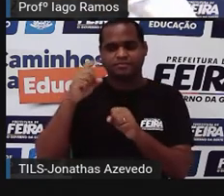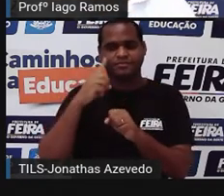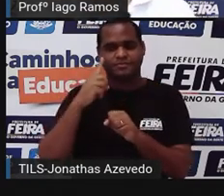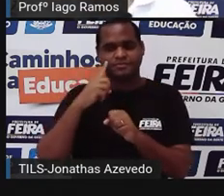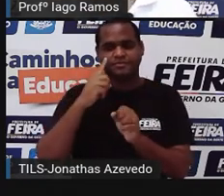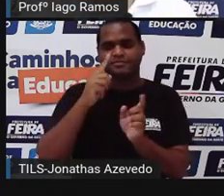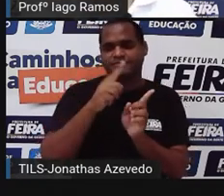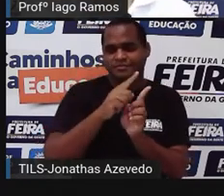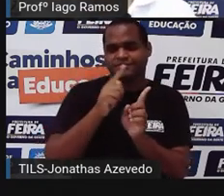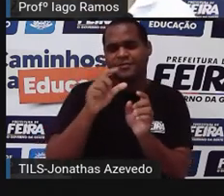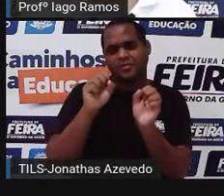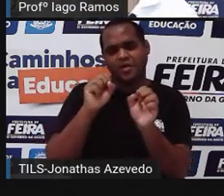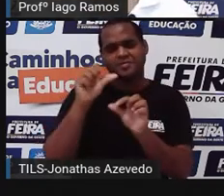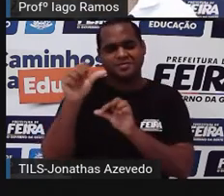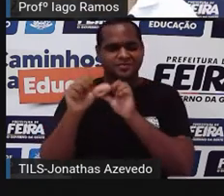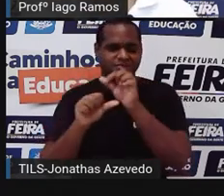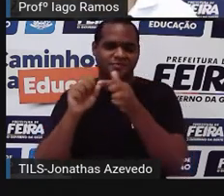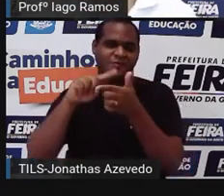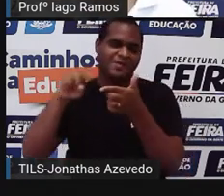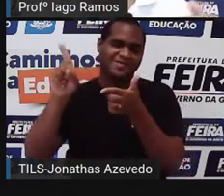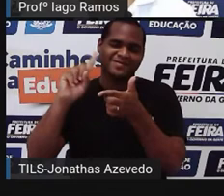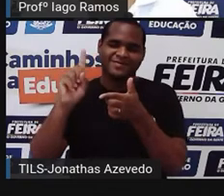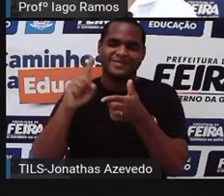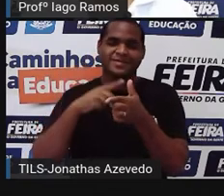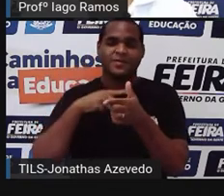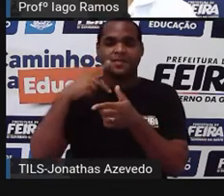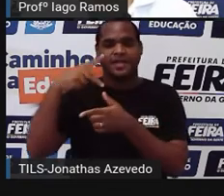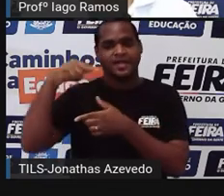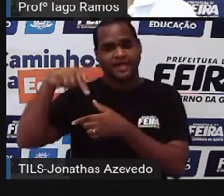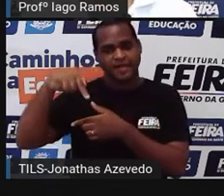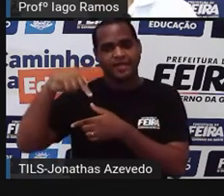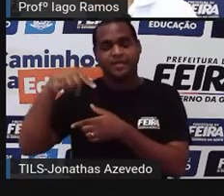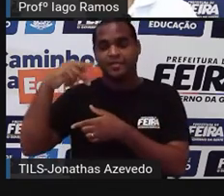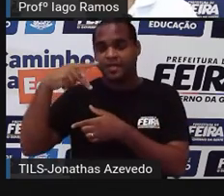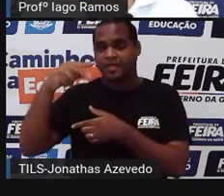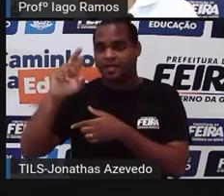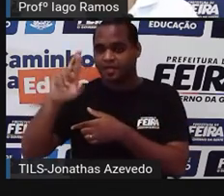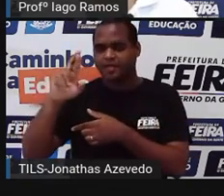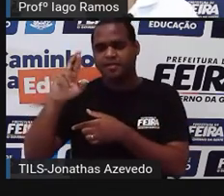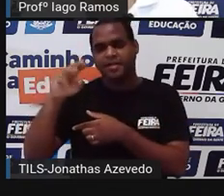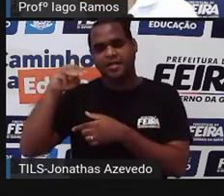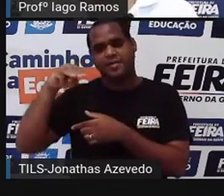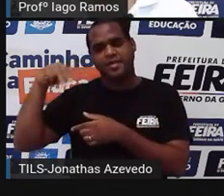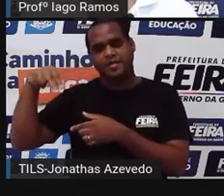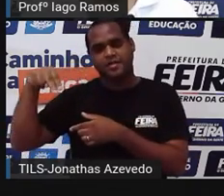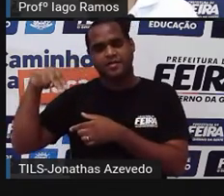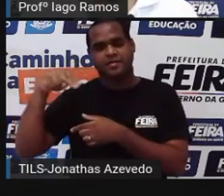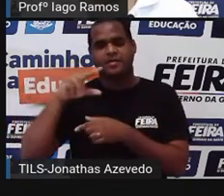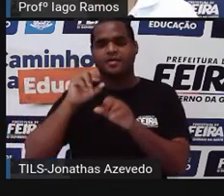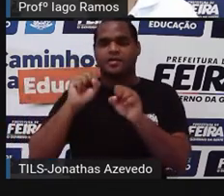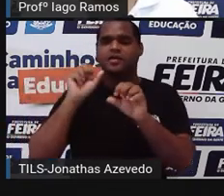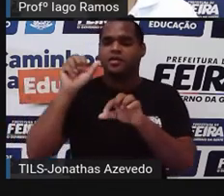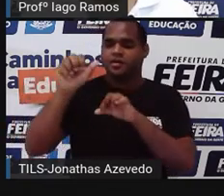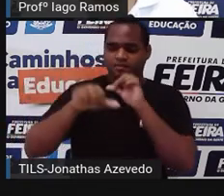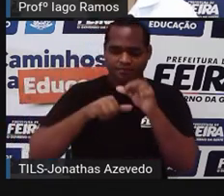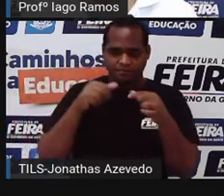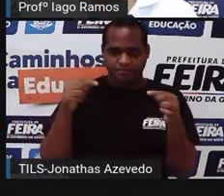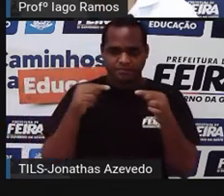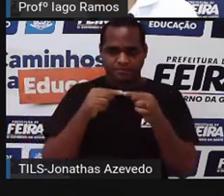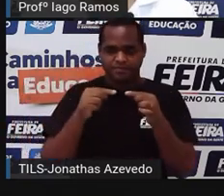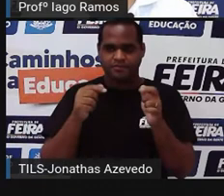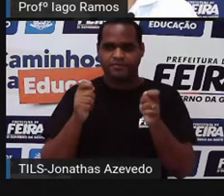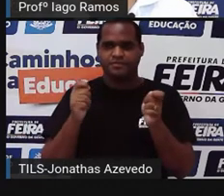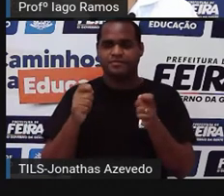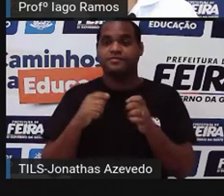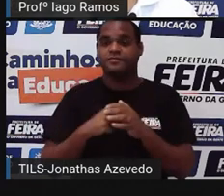pequeno pode ser o contrário não tem problema então PR para MN E aí quando a gente troca né